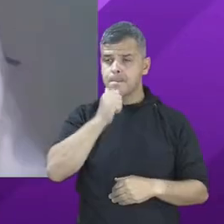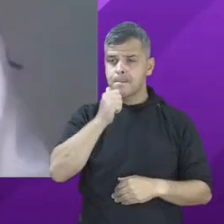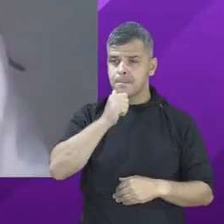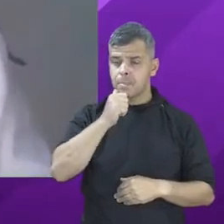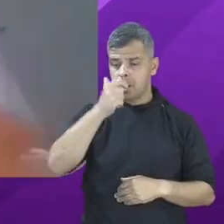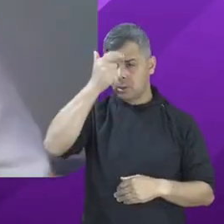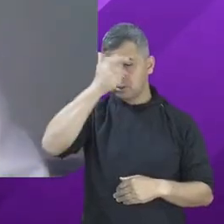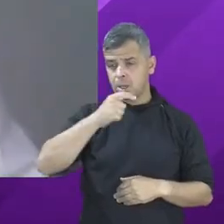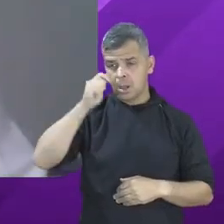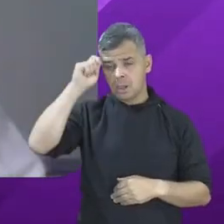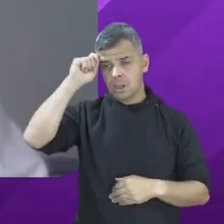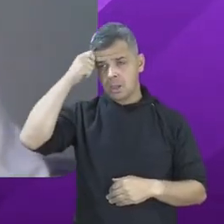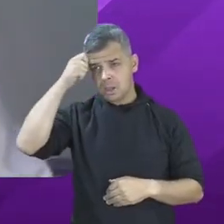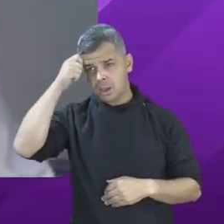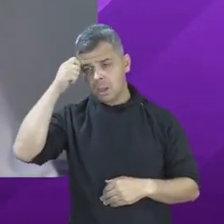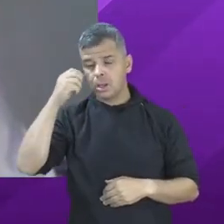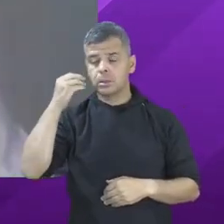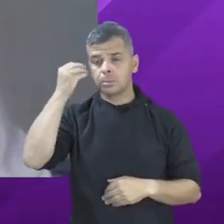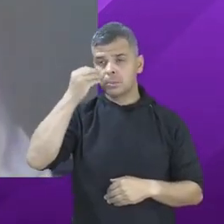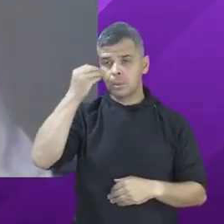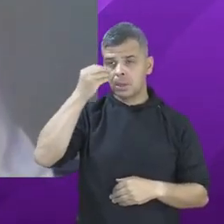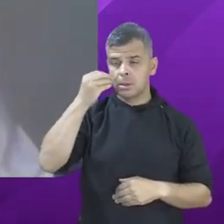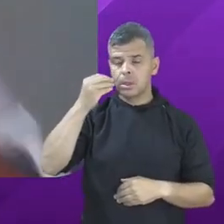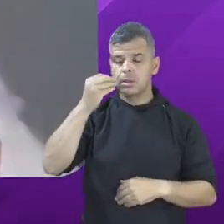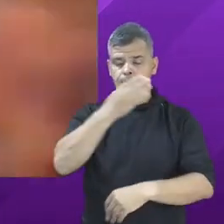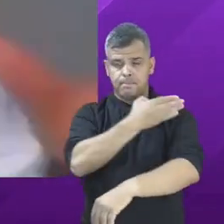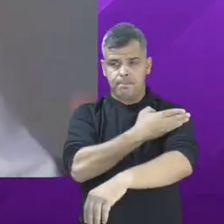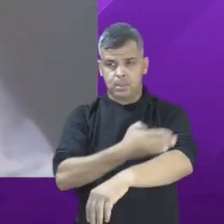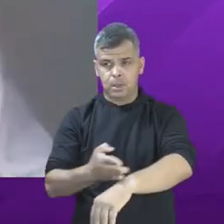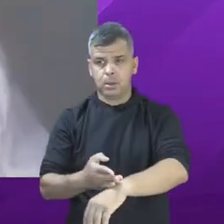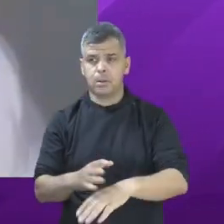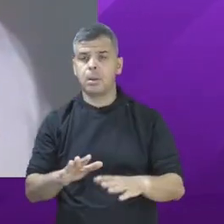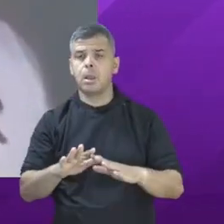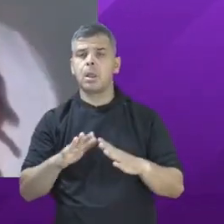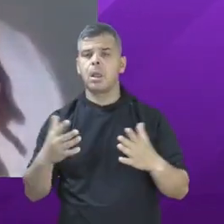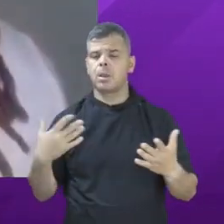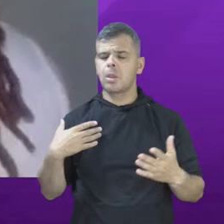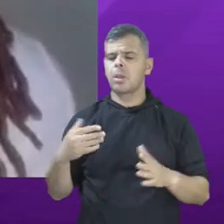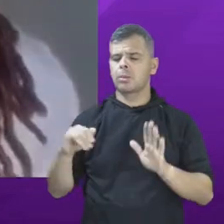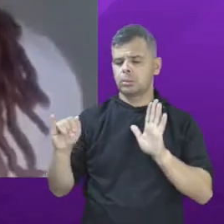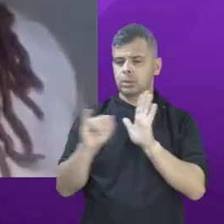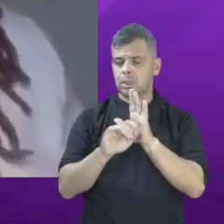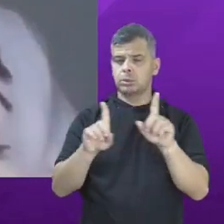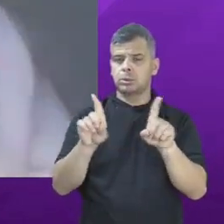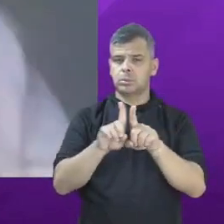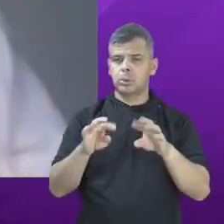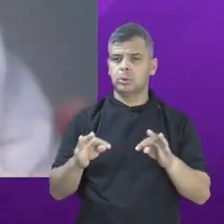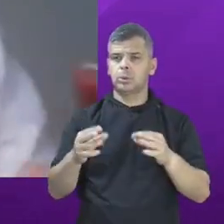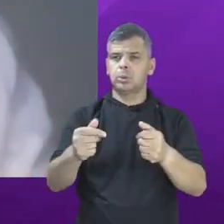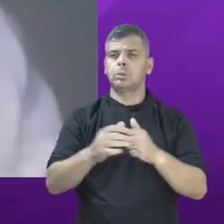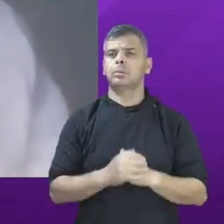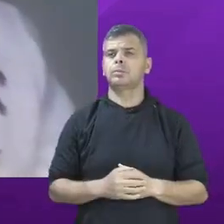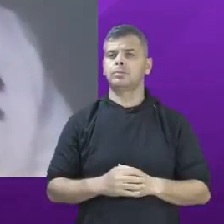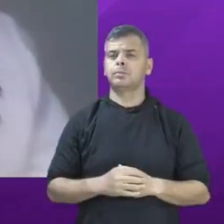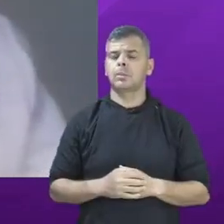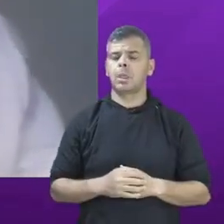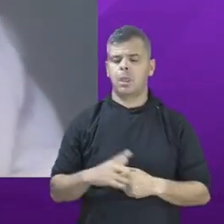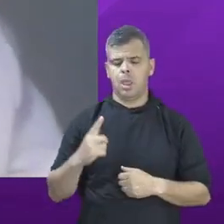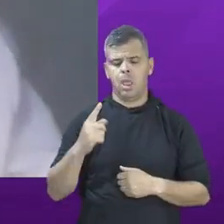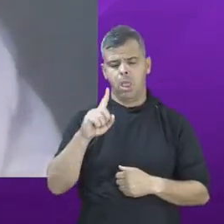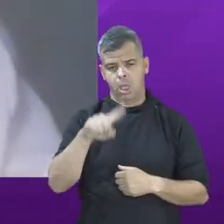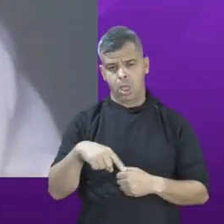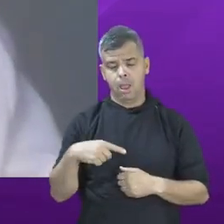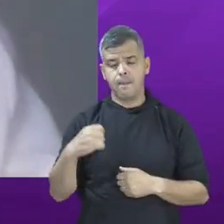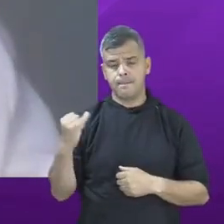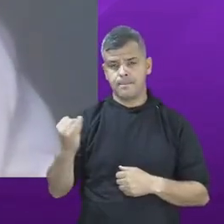ser negra e a experiência de ser mulher e ser branca, né? E aí com as outras identidades todas. E é importante a gente pensar que